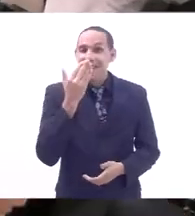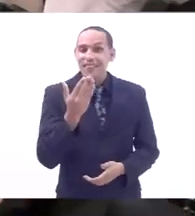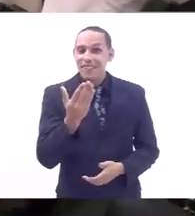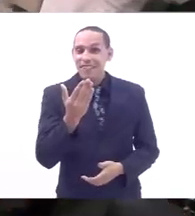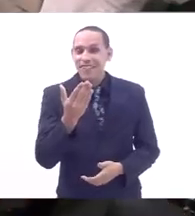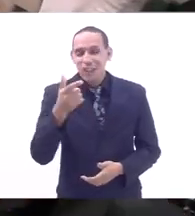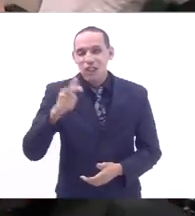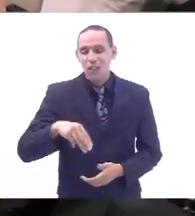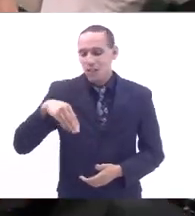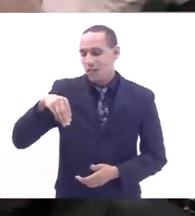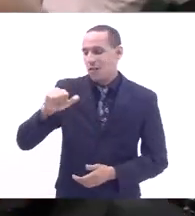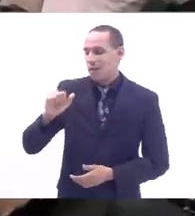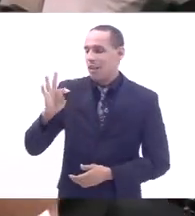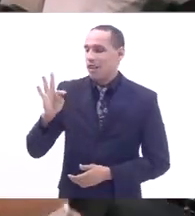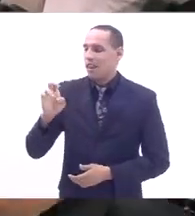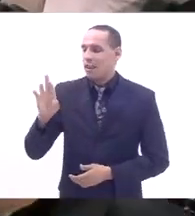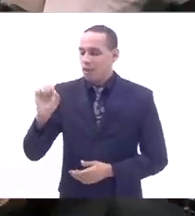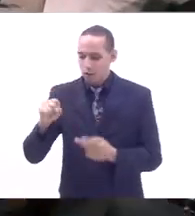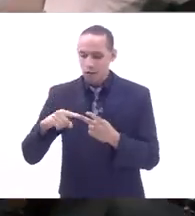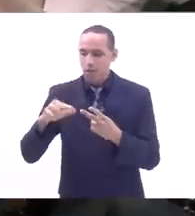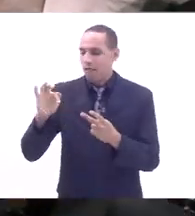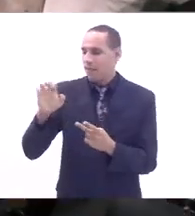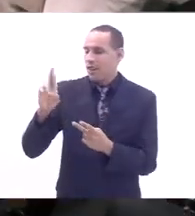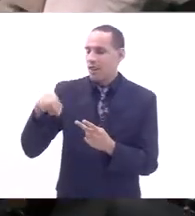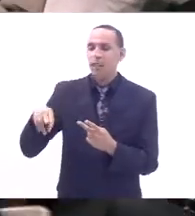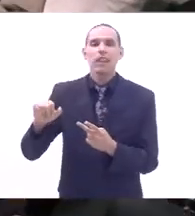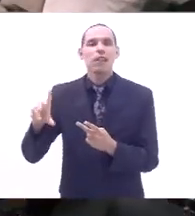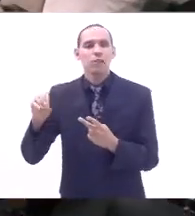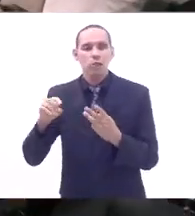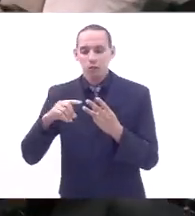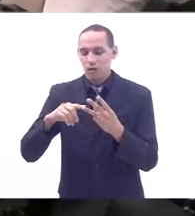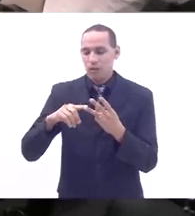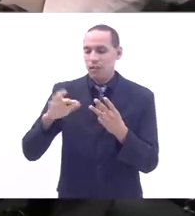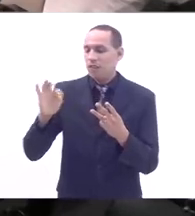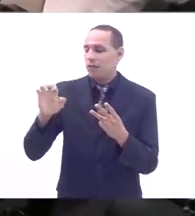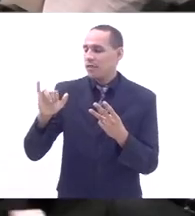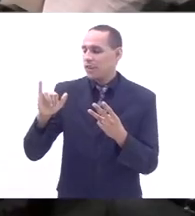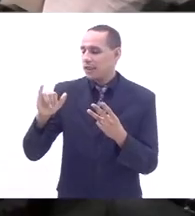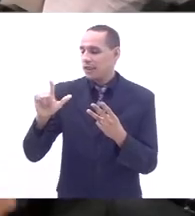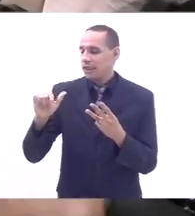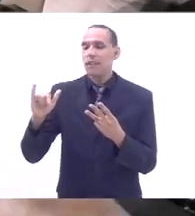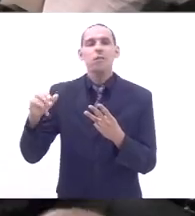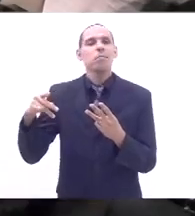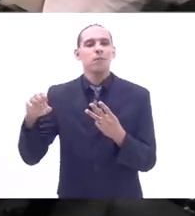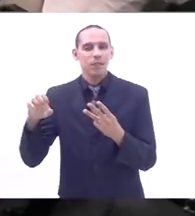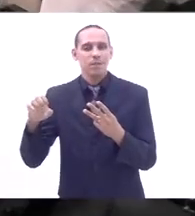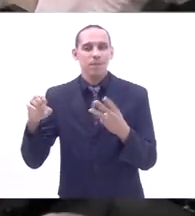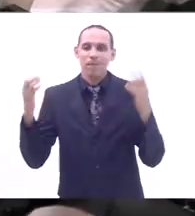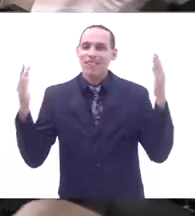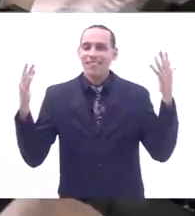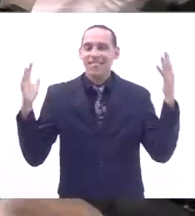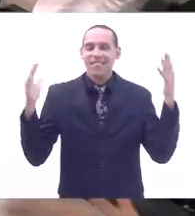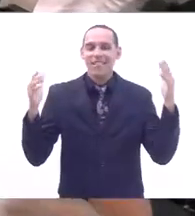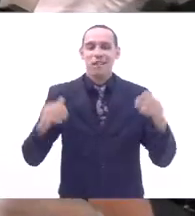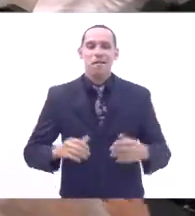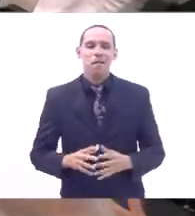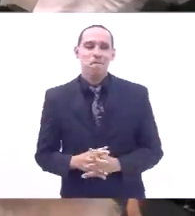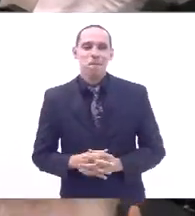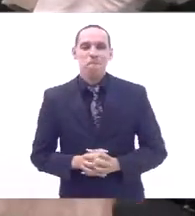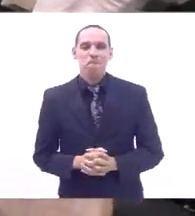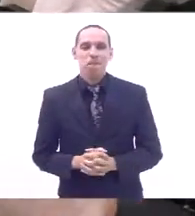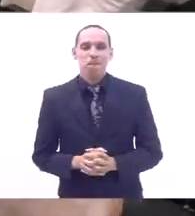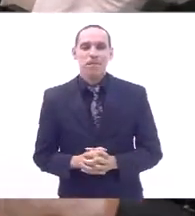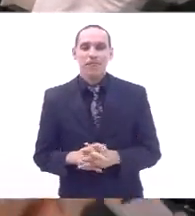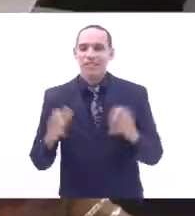vez Matheus Carvalho, Fernando Leobões e Felipe Carvalho. Salva de palmas, gente.